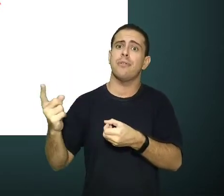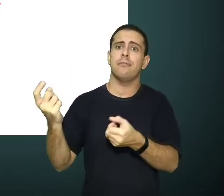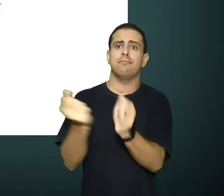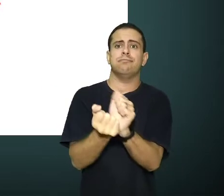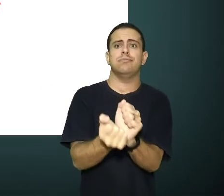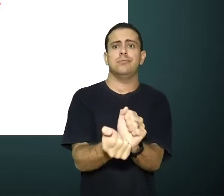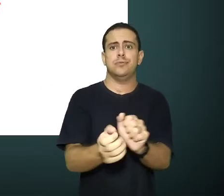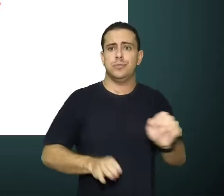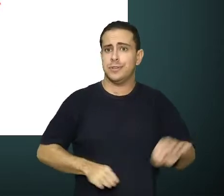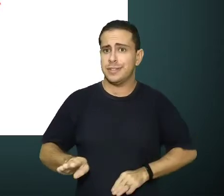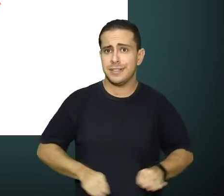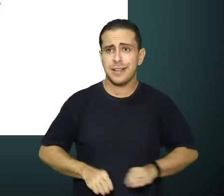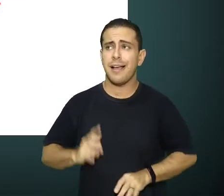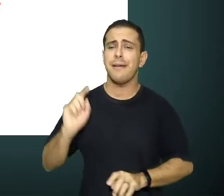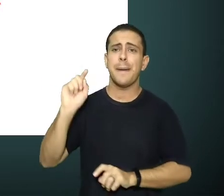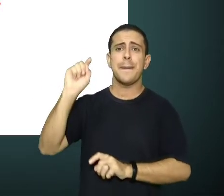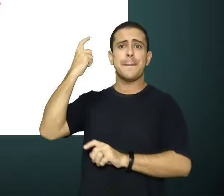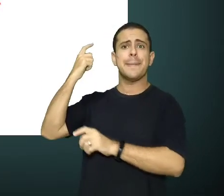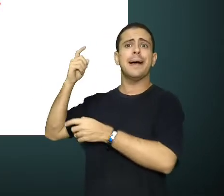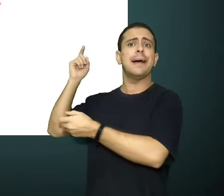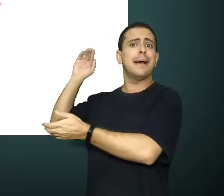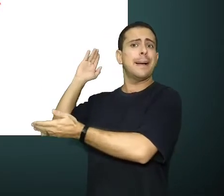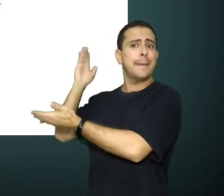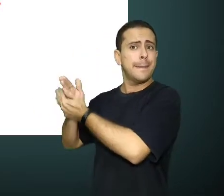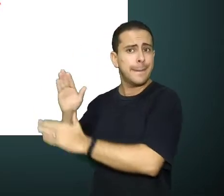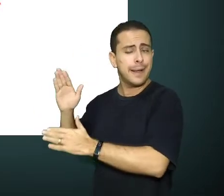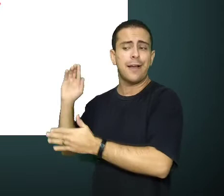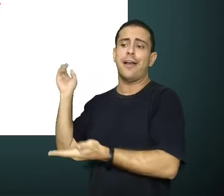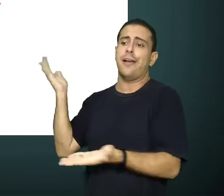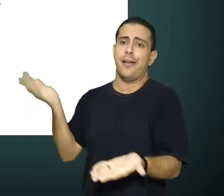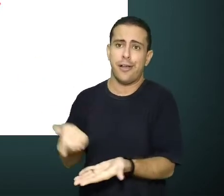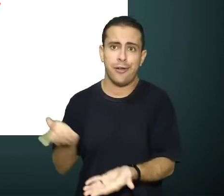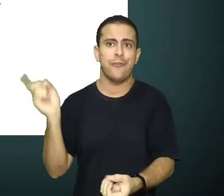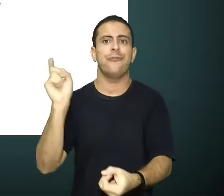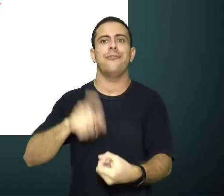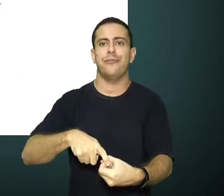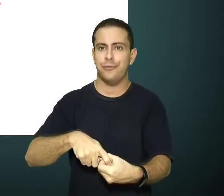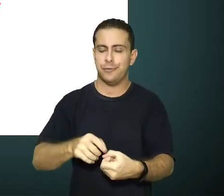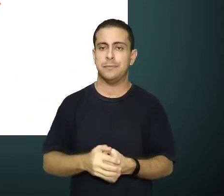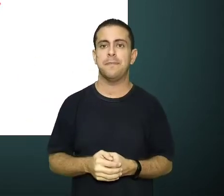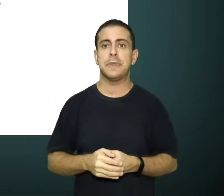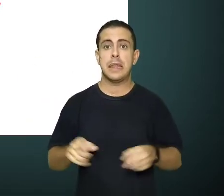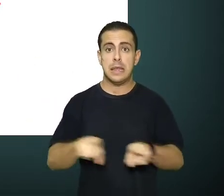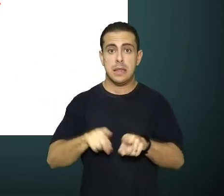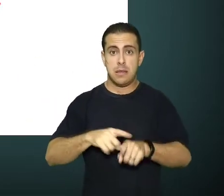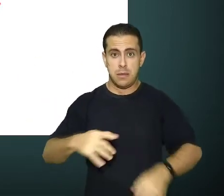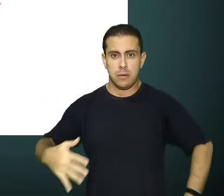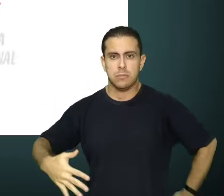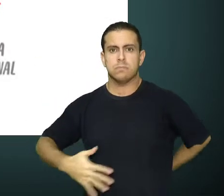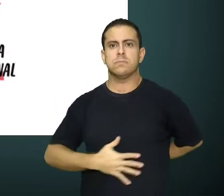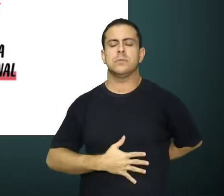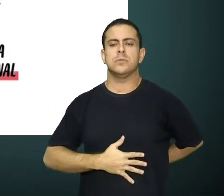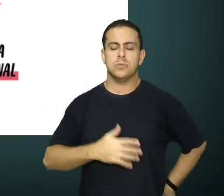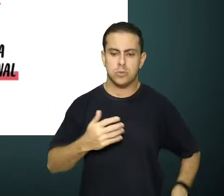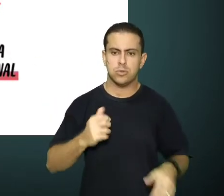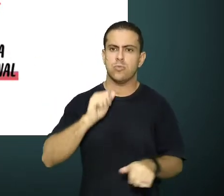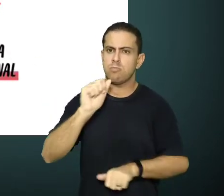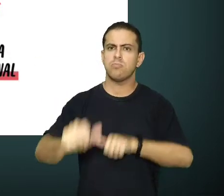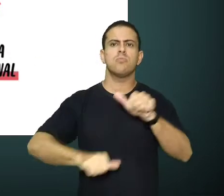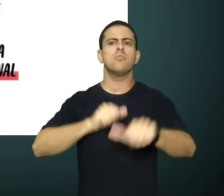colônias, abolida na época da Revolução Francesa, no período jacobino. Além disso, Napoleão promoveu uma